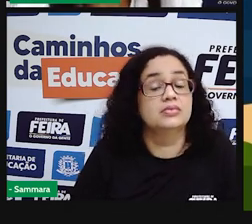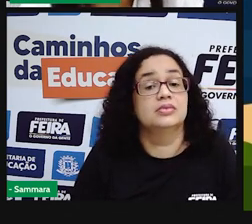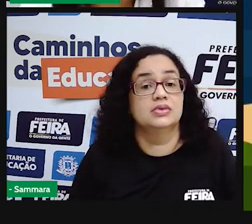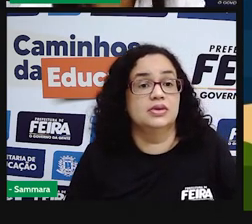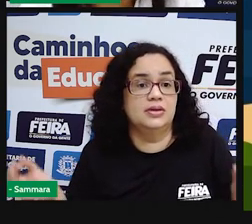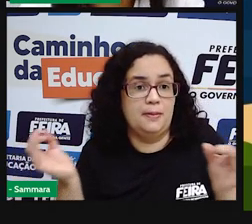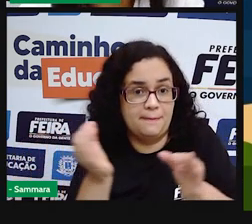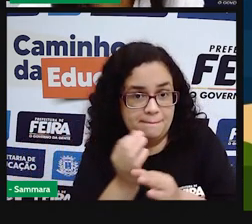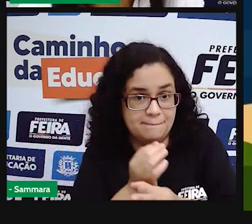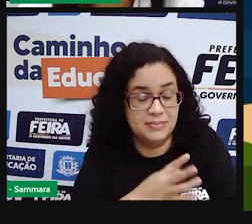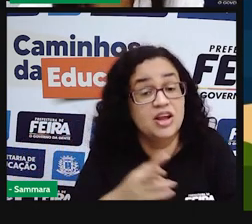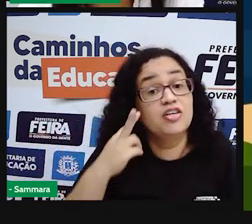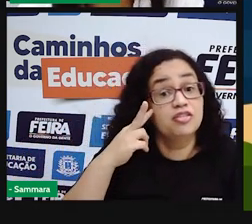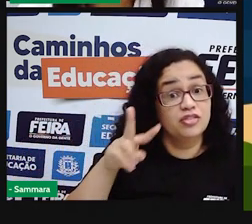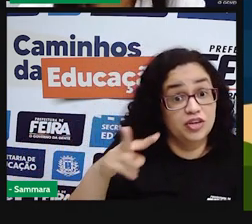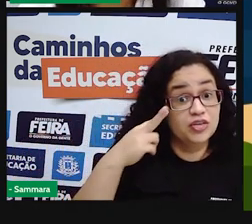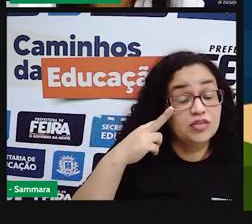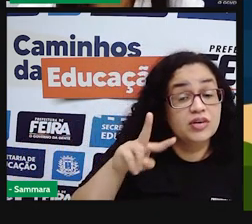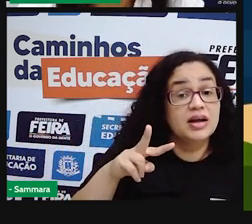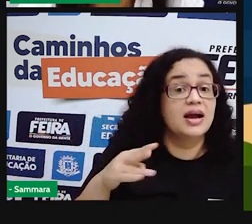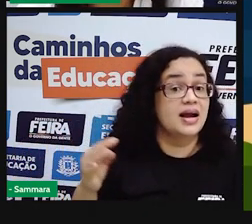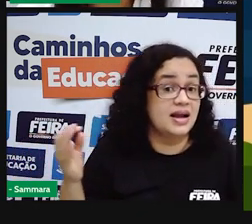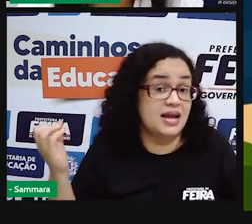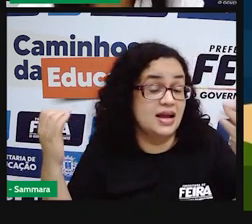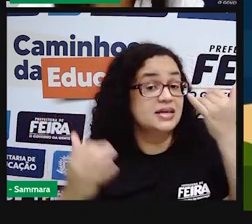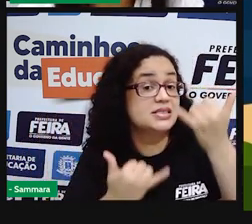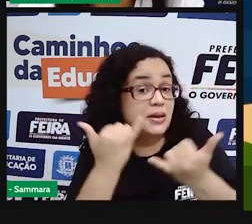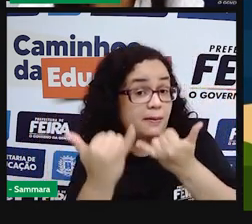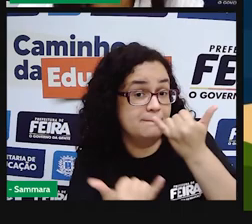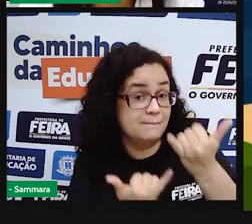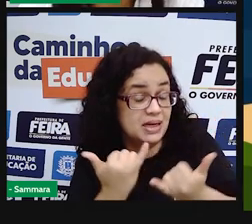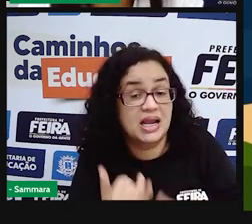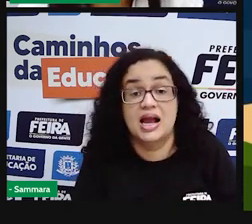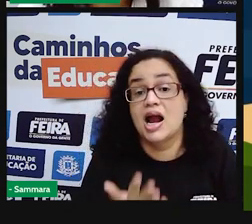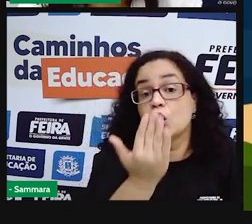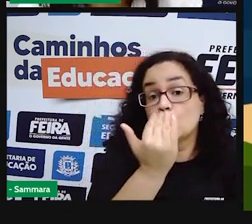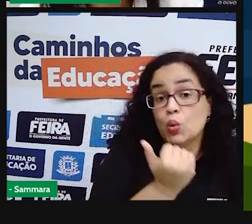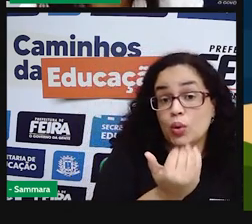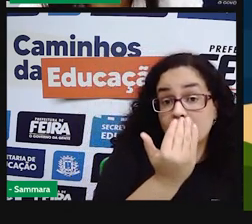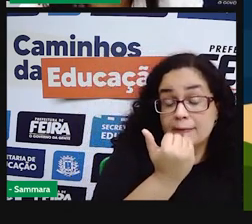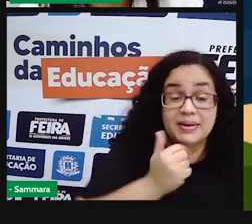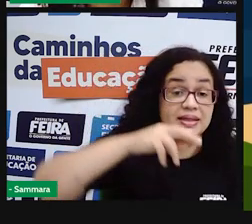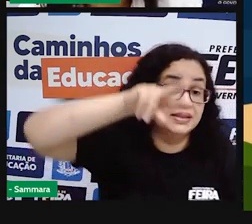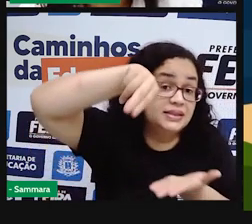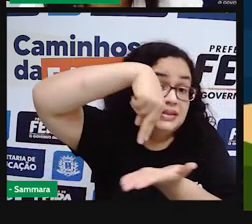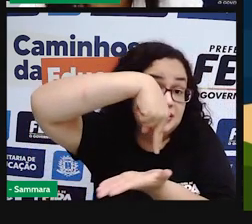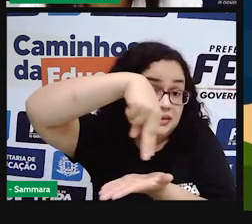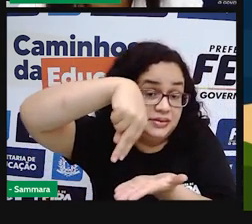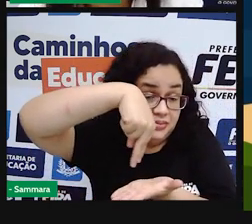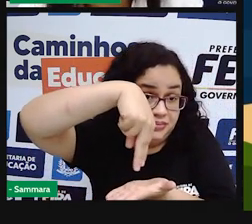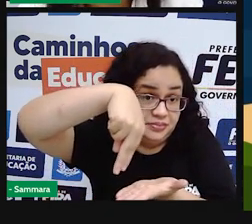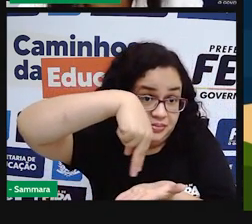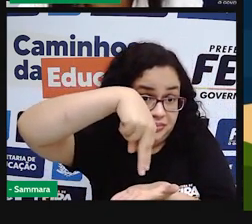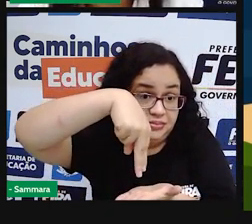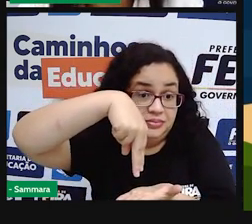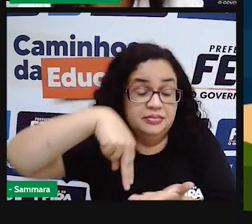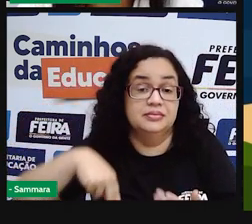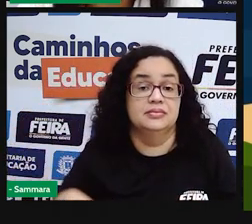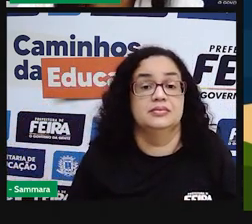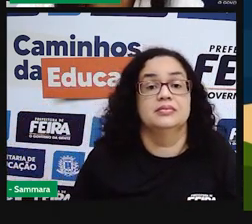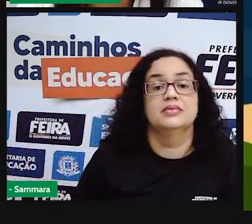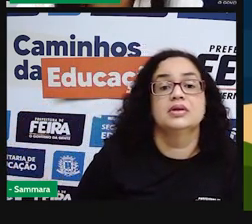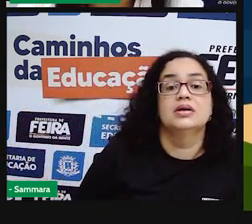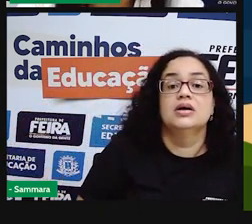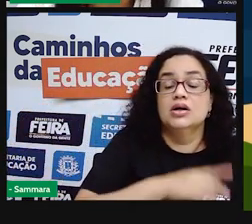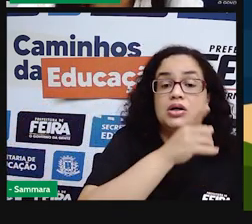Pronto. Viram aí as brincadeiras, as comidas, né? As danças também, as músicas que são